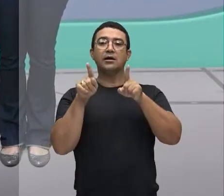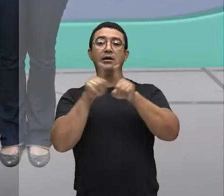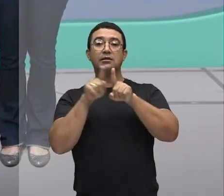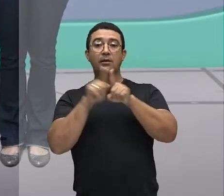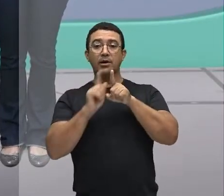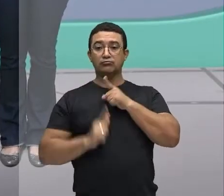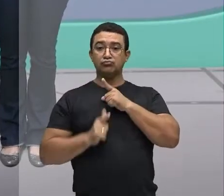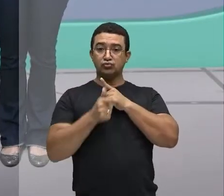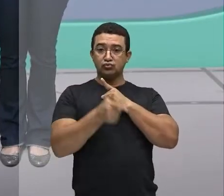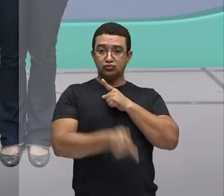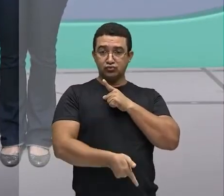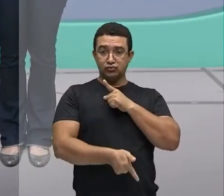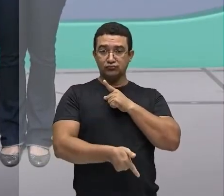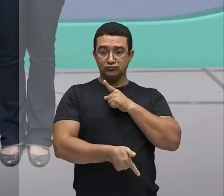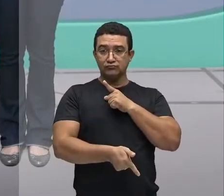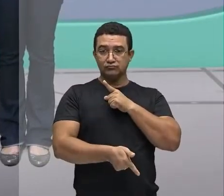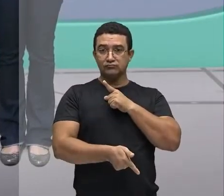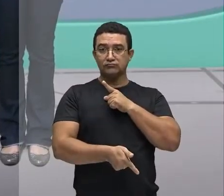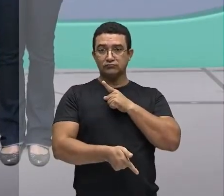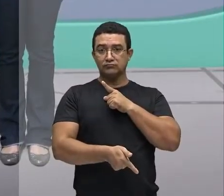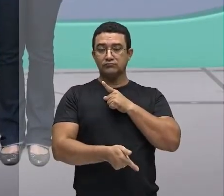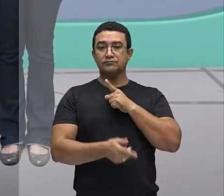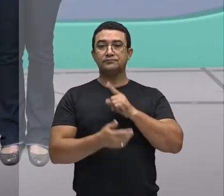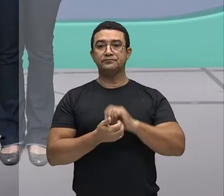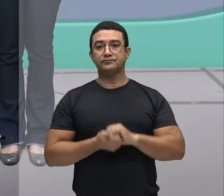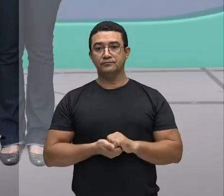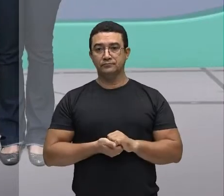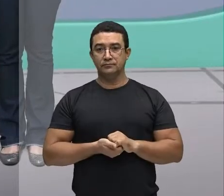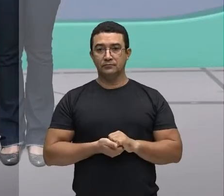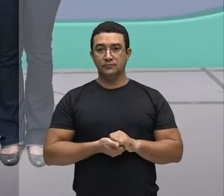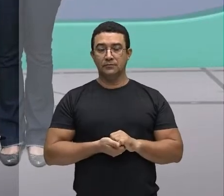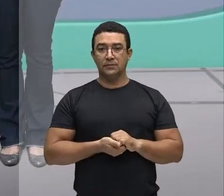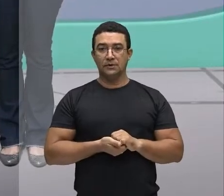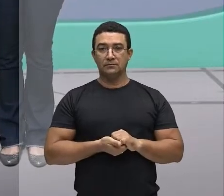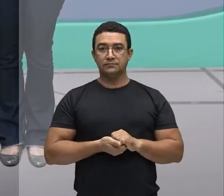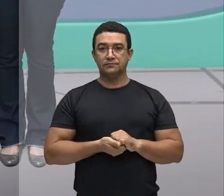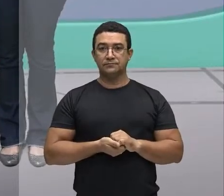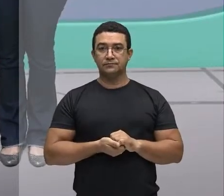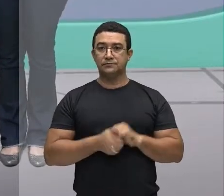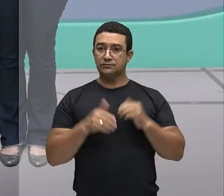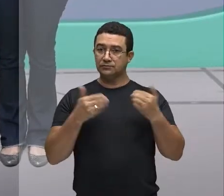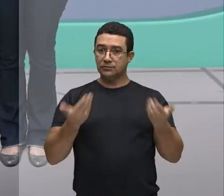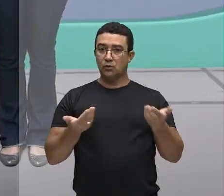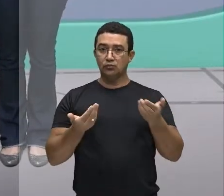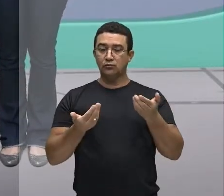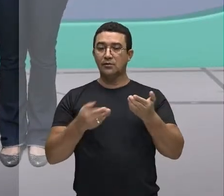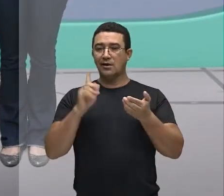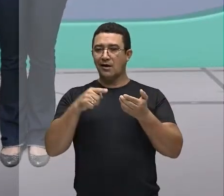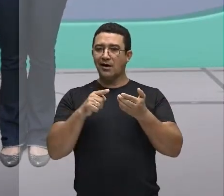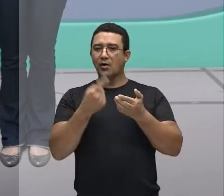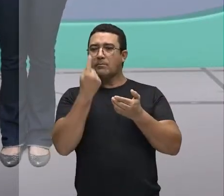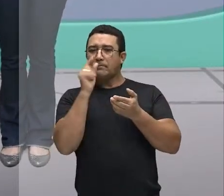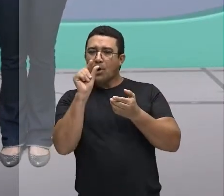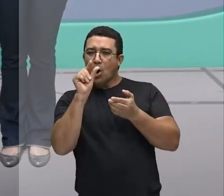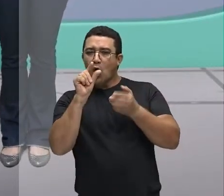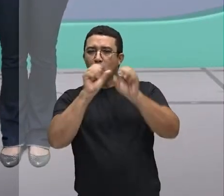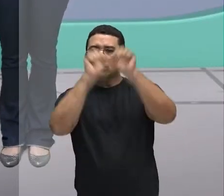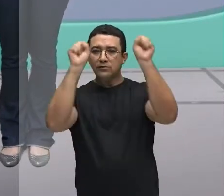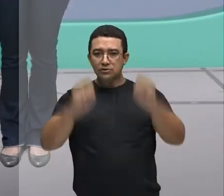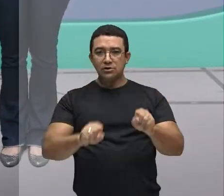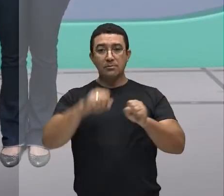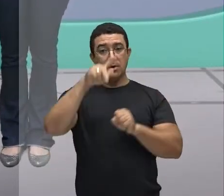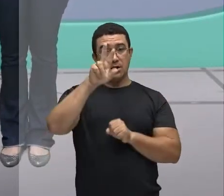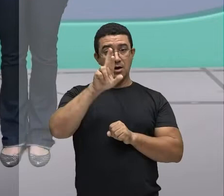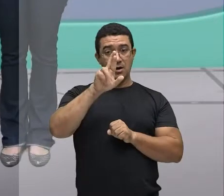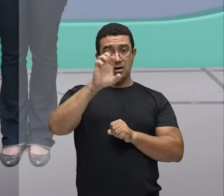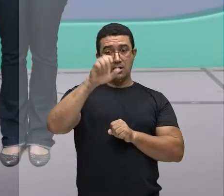contido o espermatozoide, quanto a urina, certo? Então, esse aqui é um pouquinho do sistema reprodutor